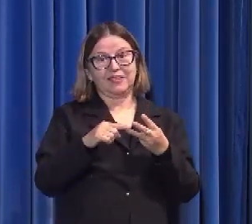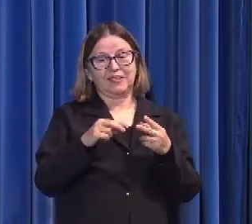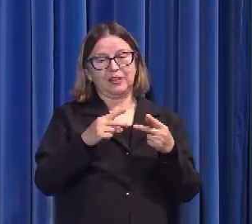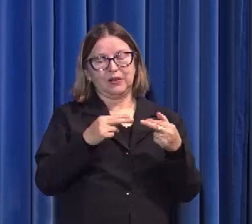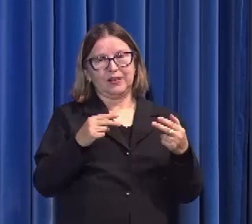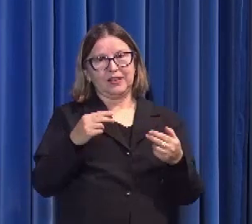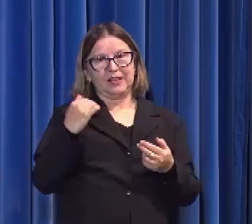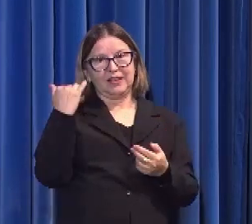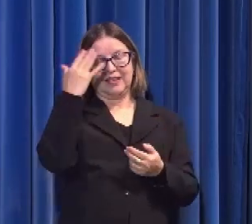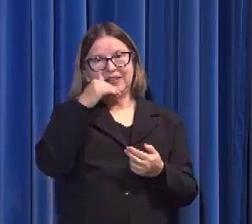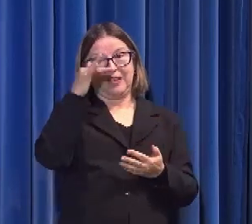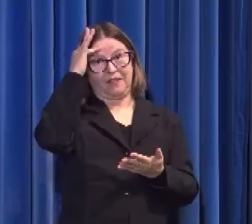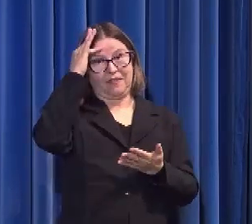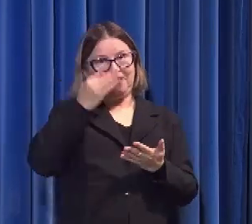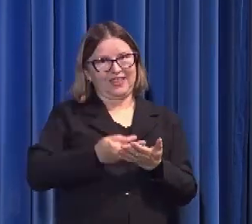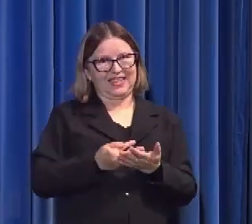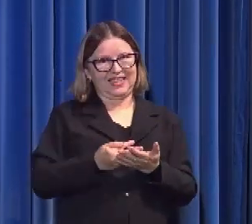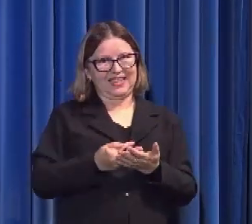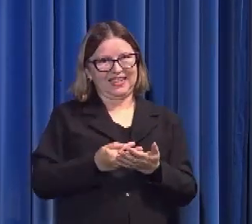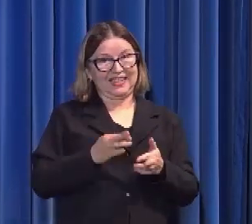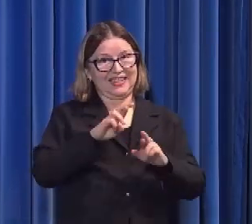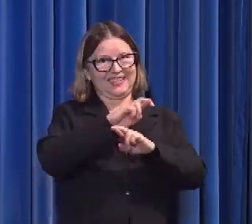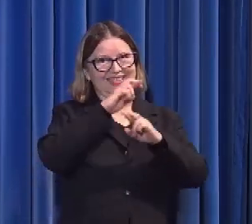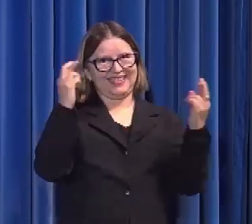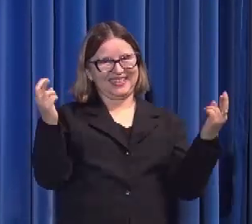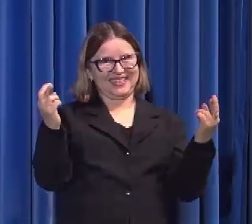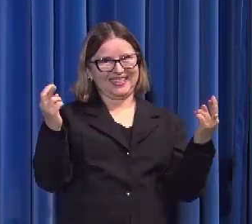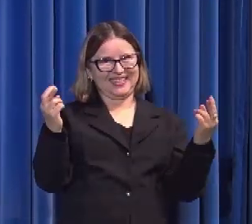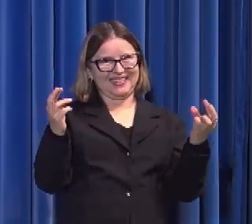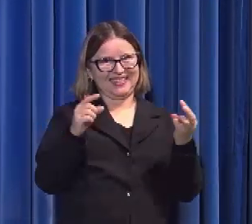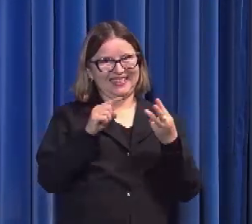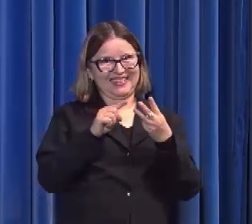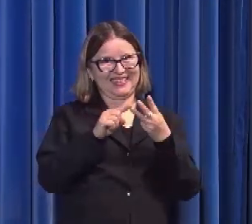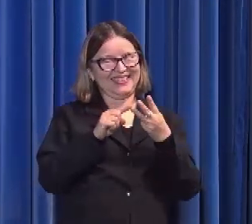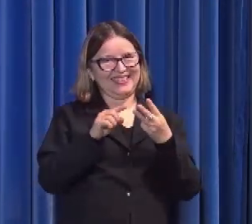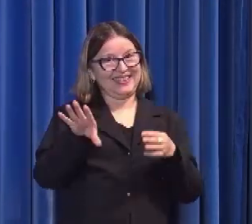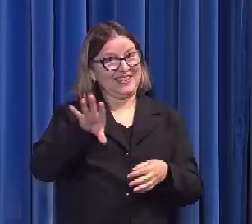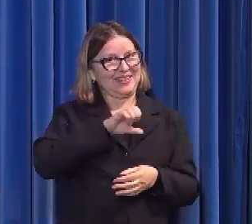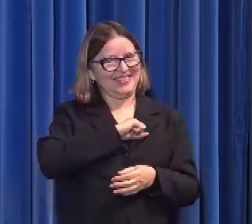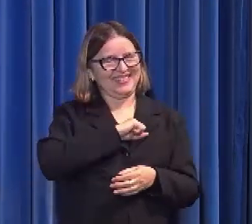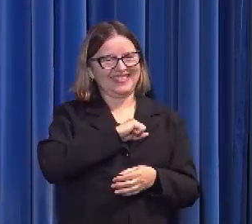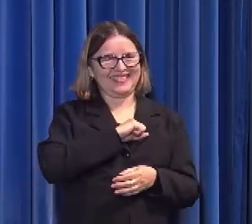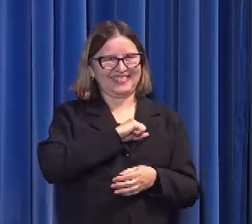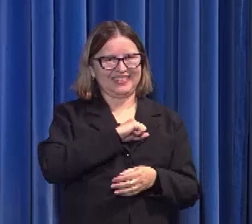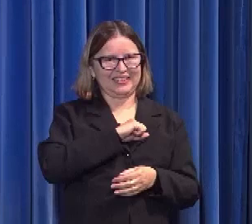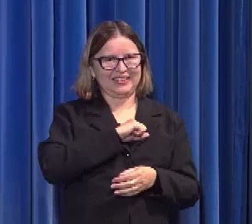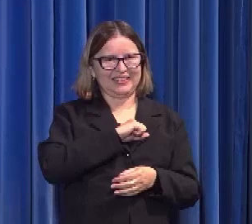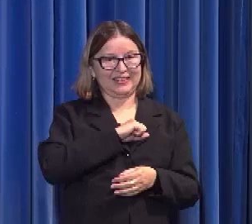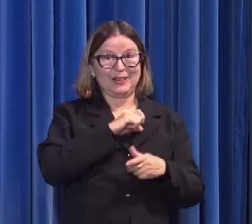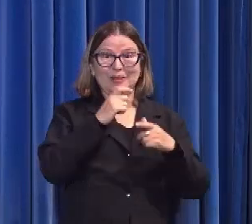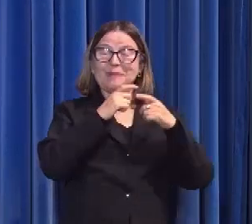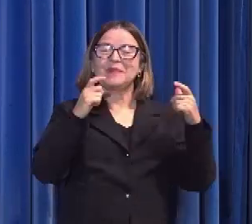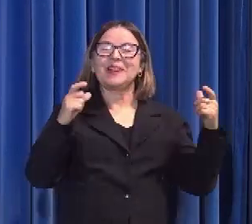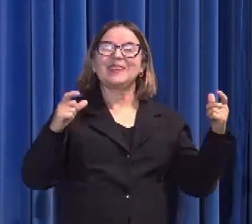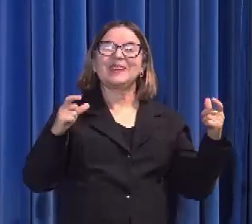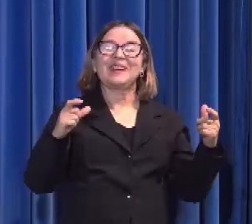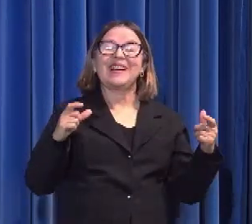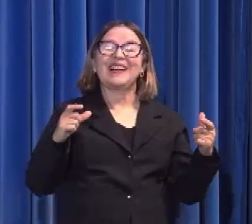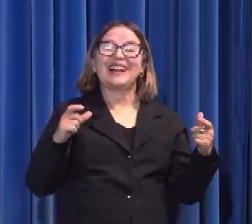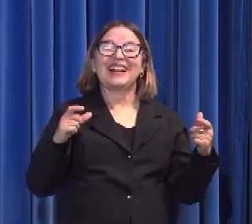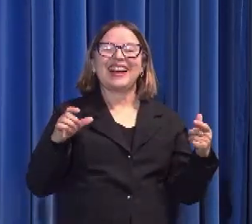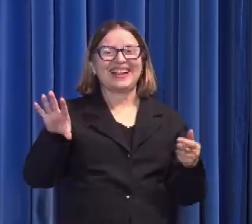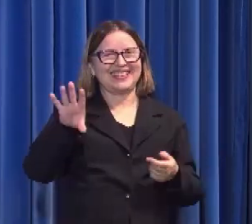a fé a esperança eo amor mas o maior deles